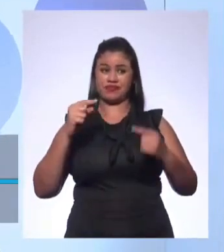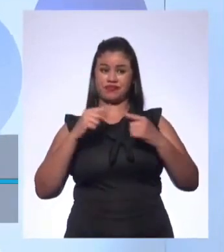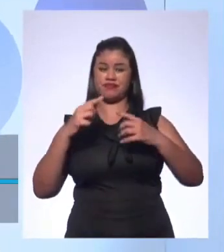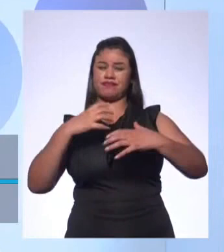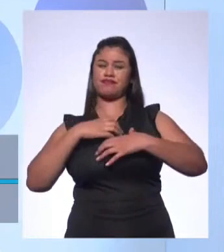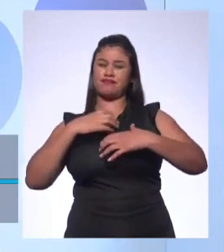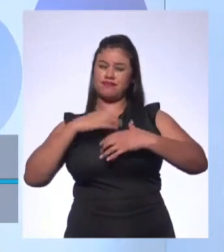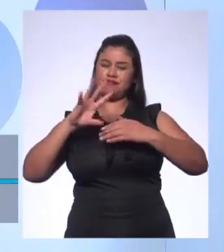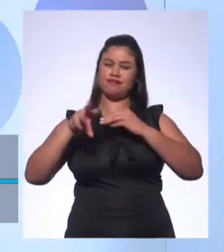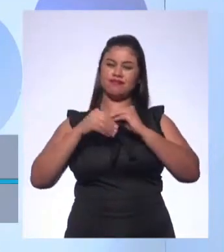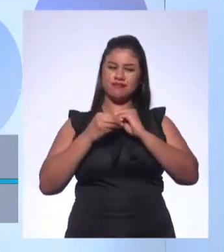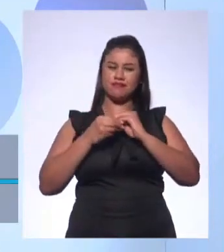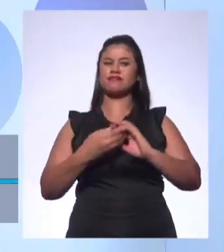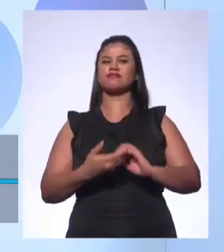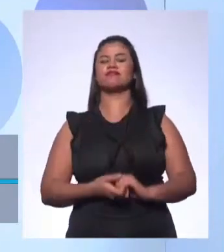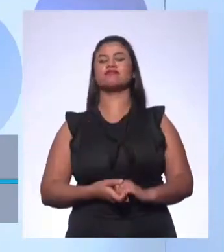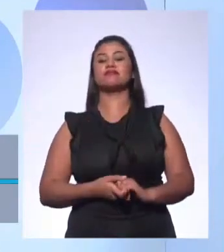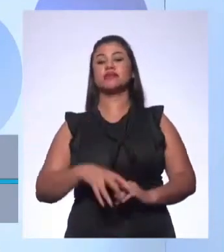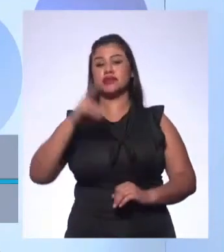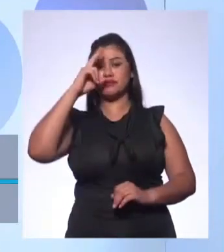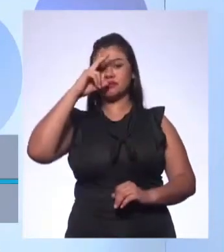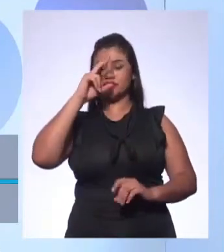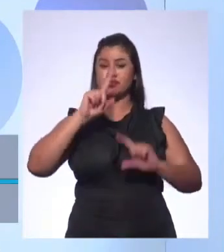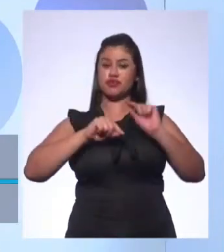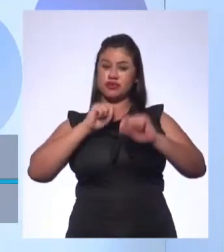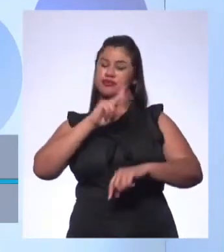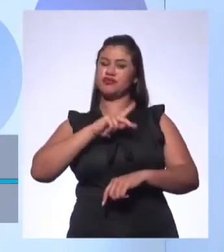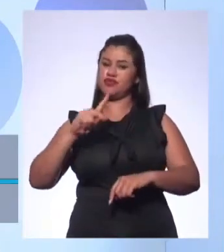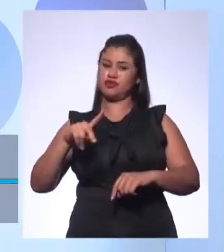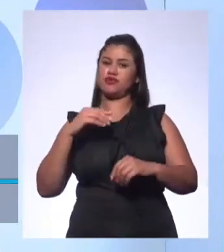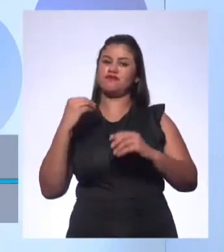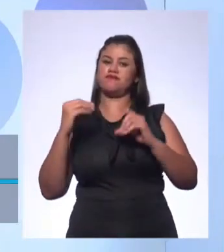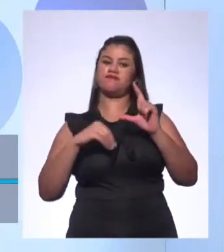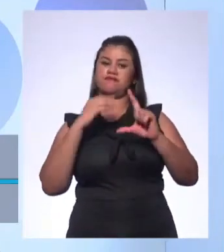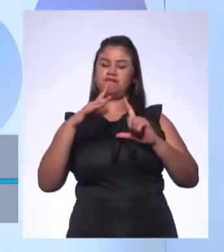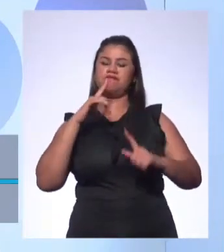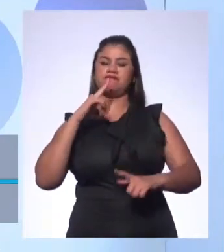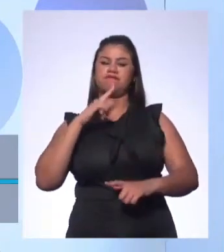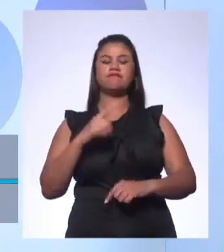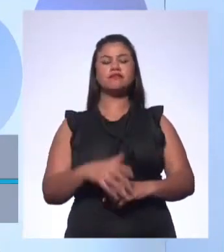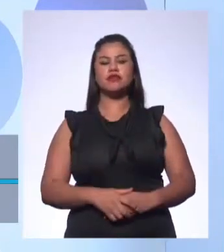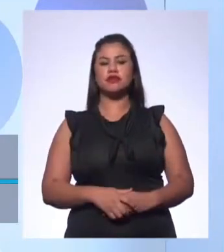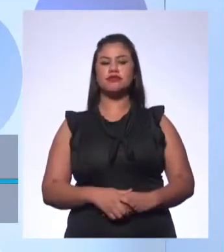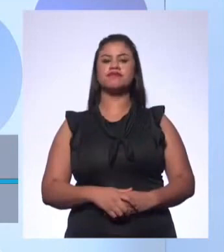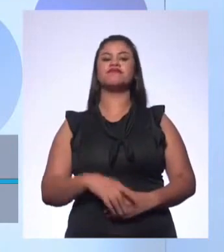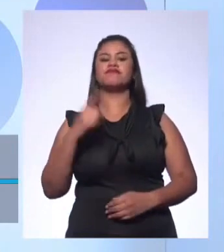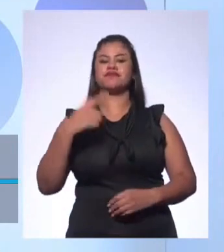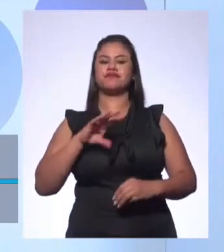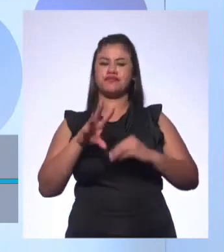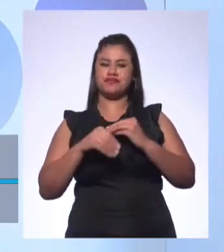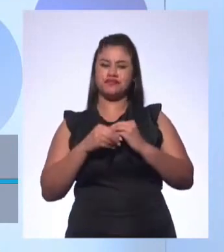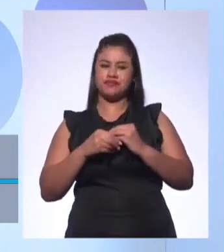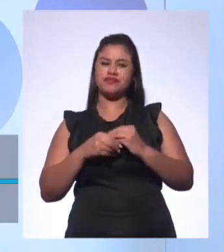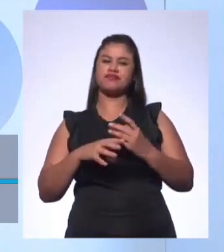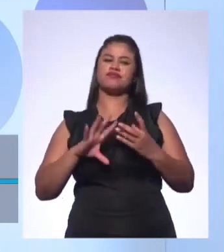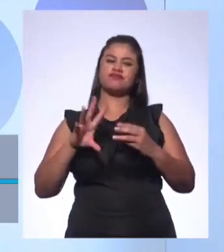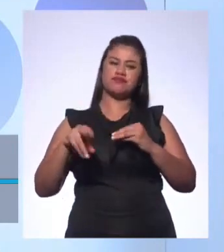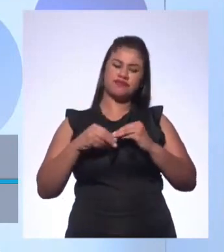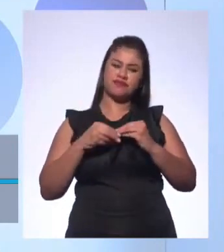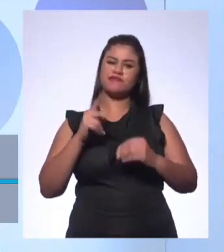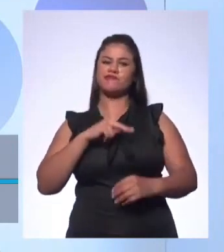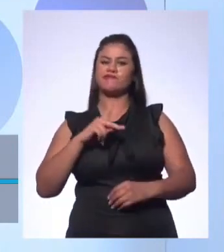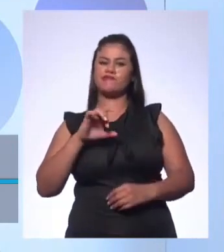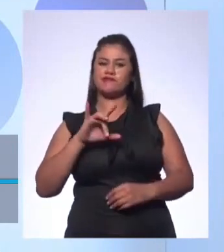de adição, né? Lembrando que são os professores que estão compartilhando aqui com a gente. Adição, soma, professora